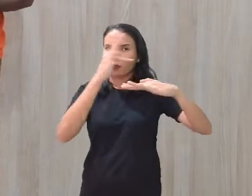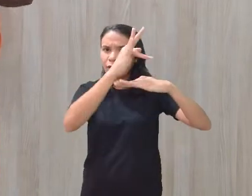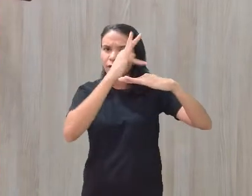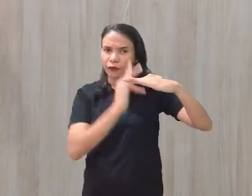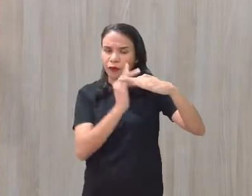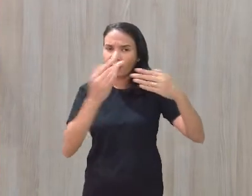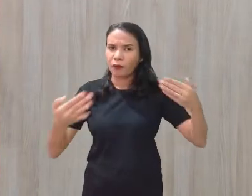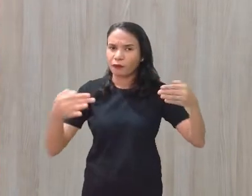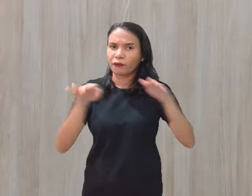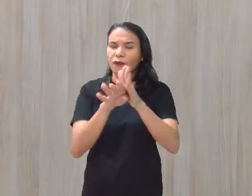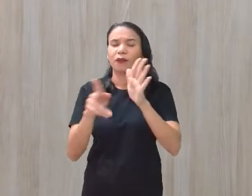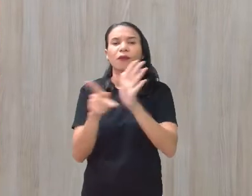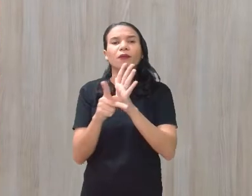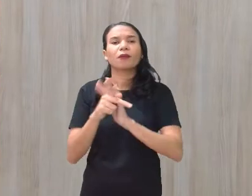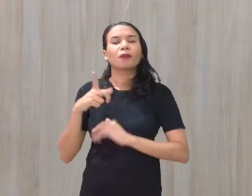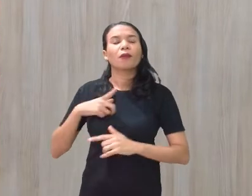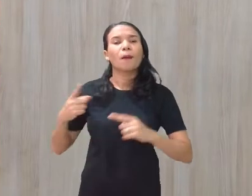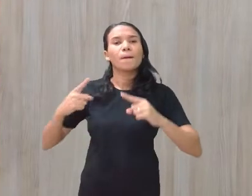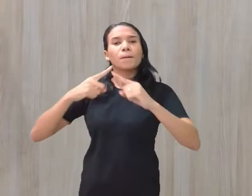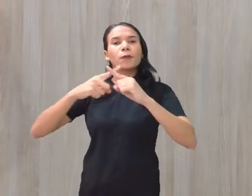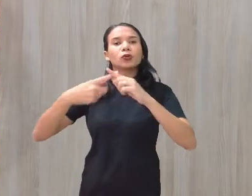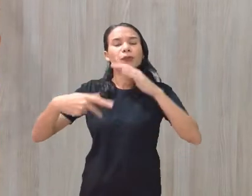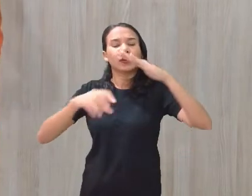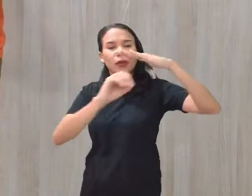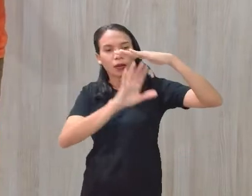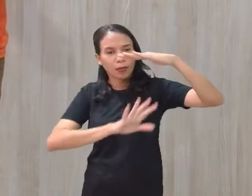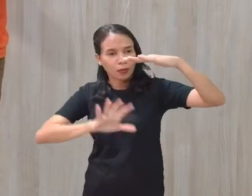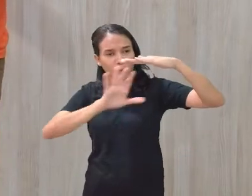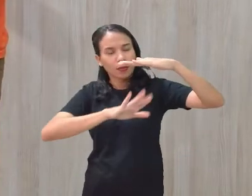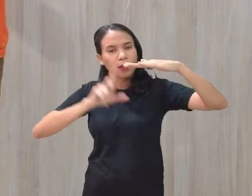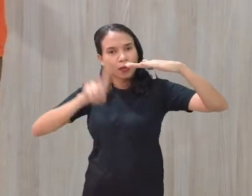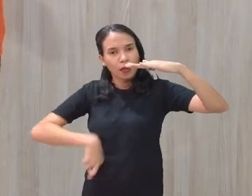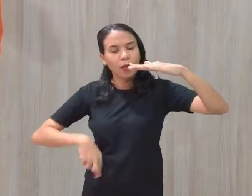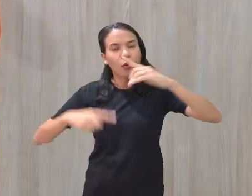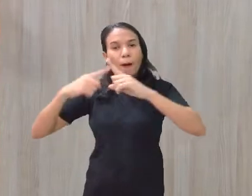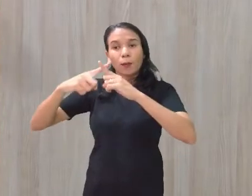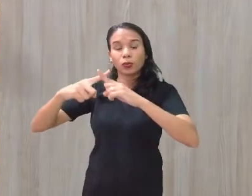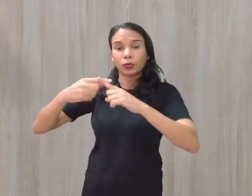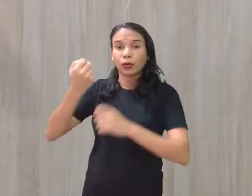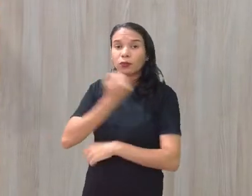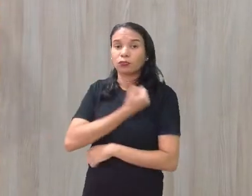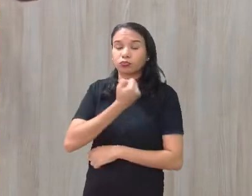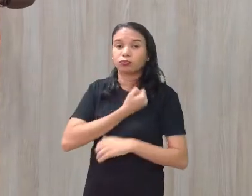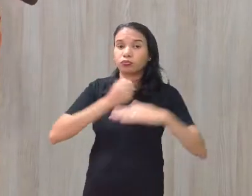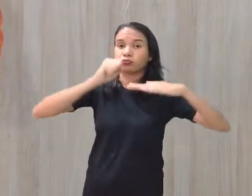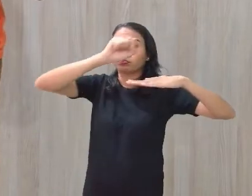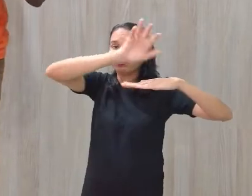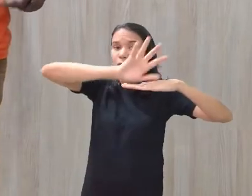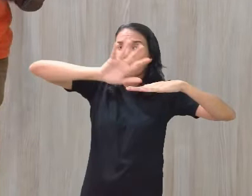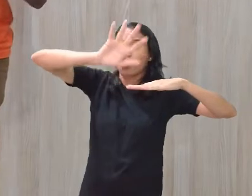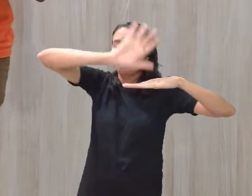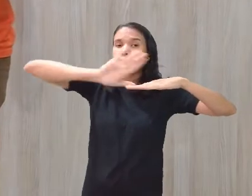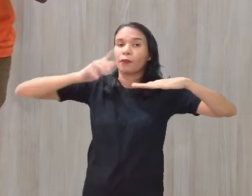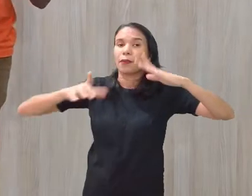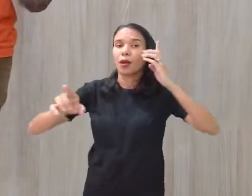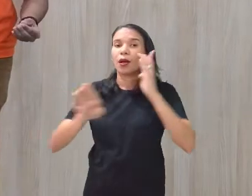equivalente, o valor que você multiplica no denominador é o valor que você multiplica no numerador para encontrar uma